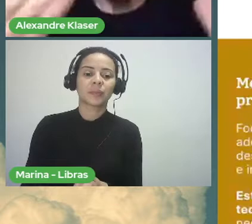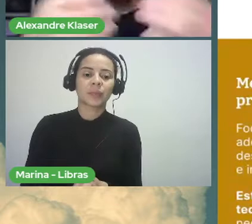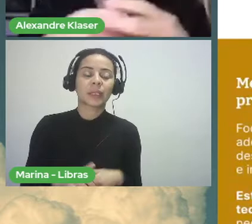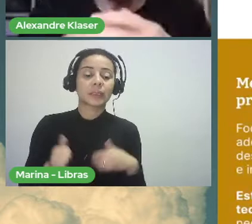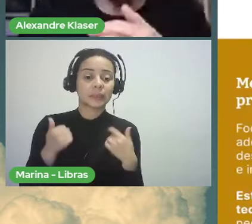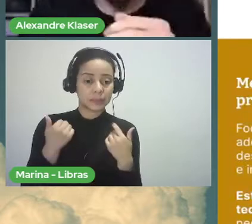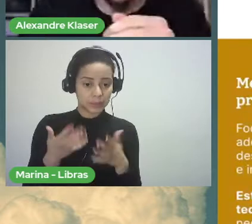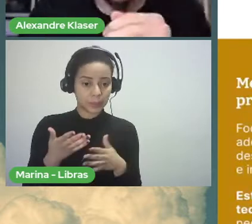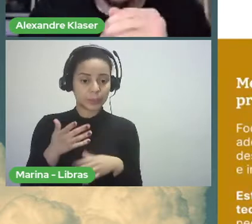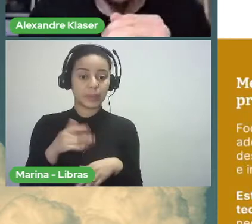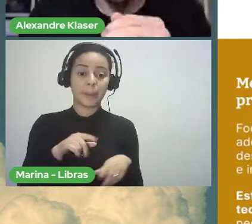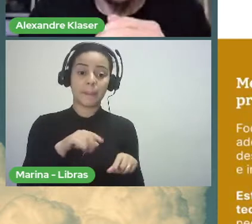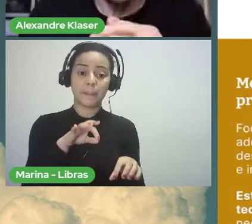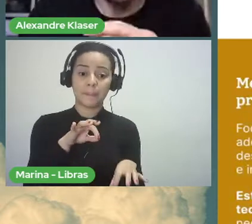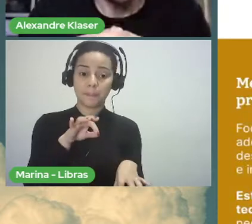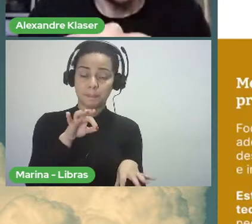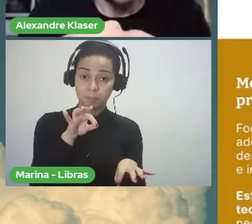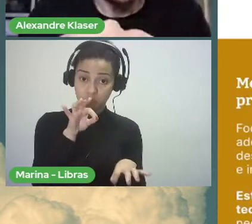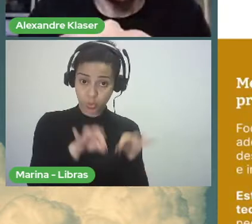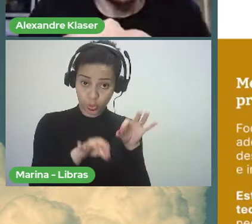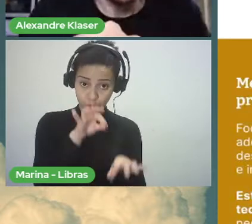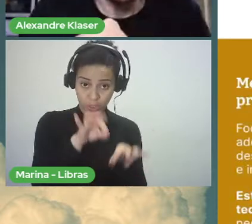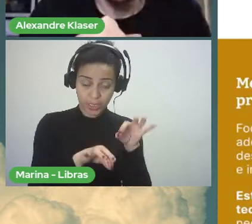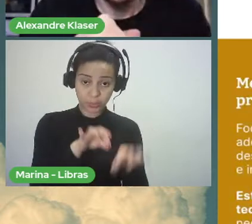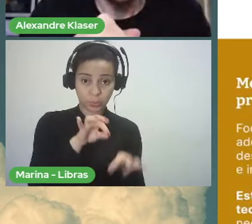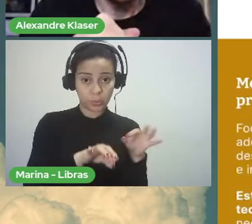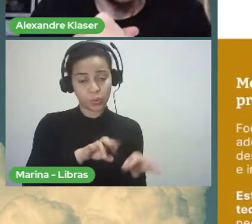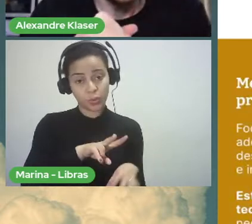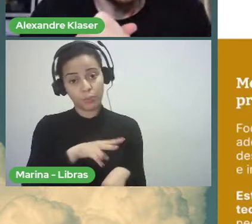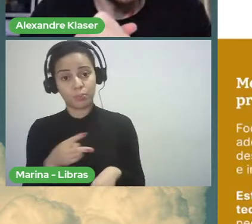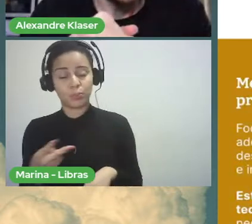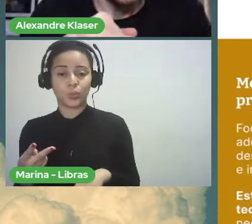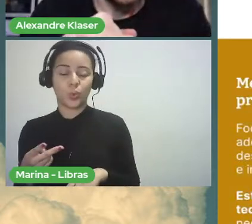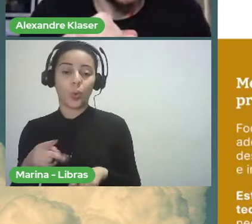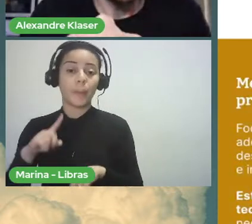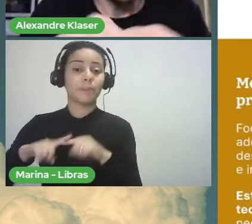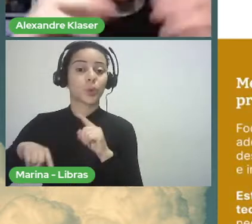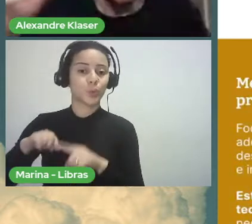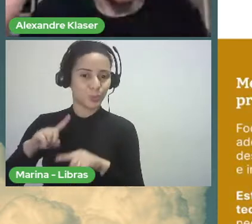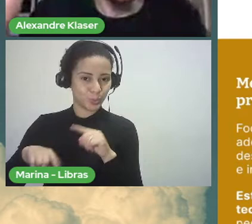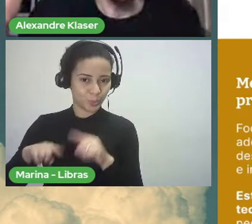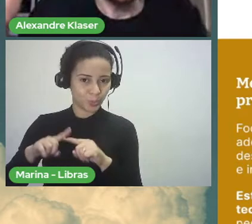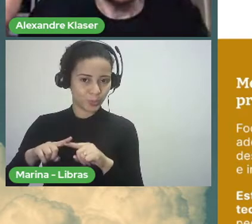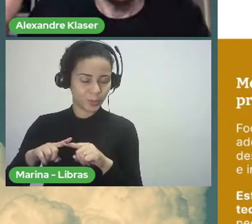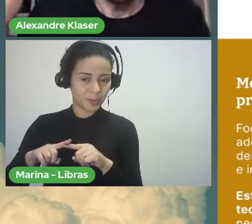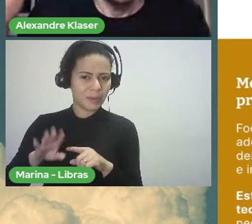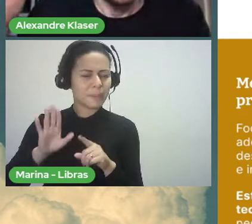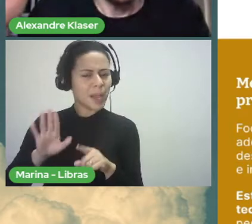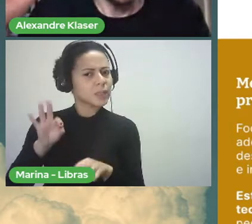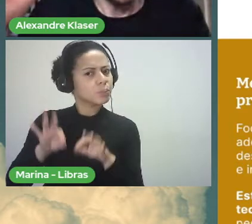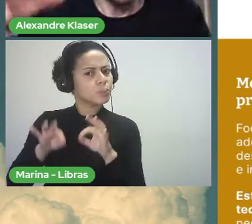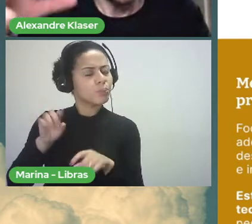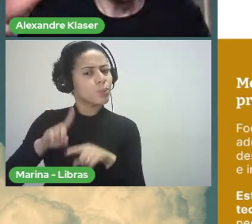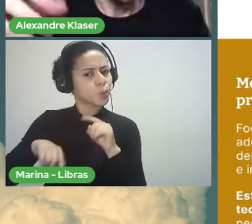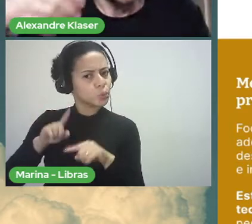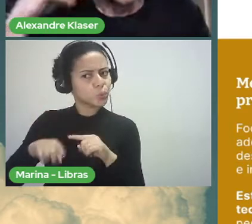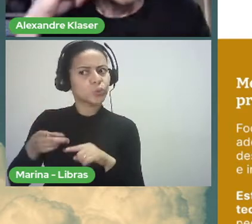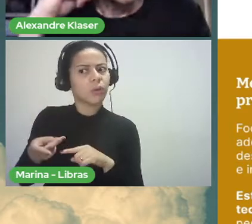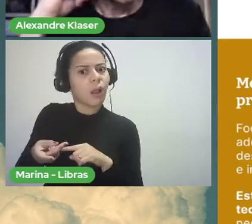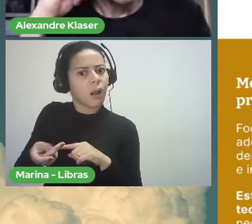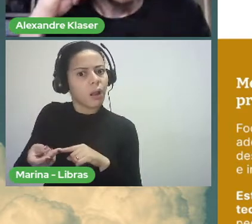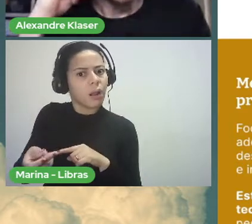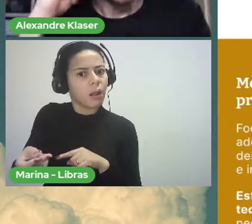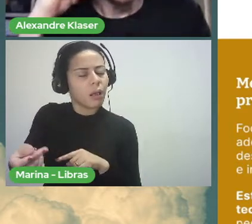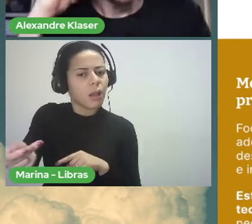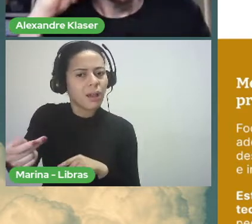para produto, a primeira coisa que acontece é que uma equipe de produto, ela tem normalmente vida longa, porque o produto é uma maneira que um negócio